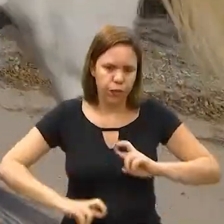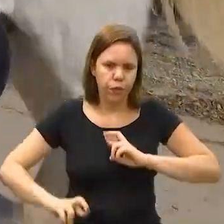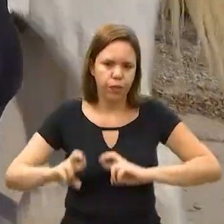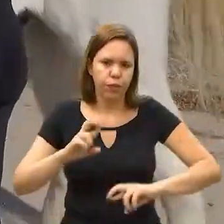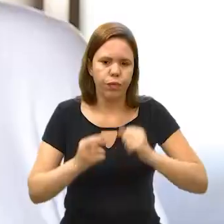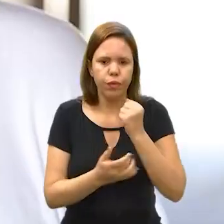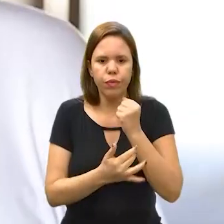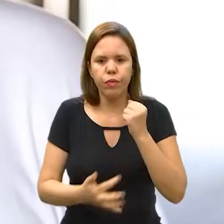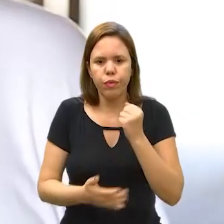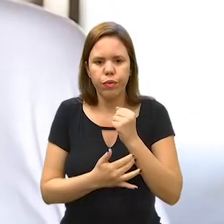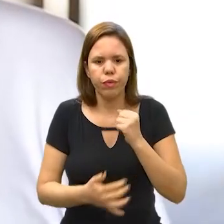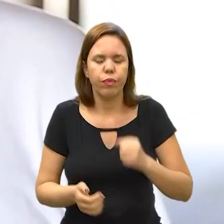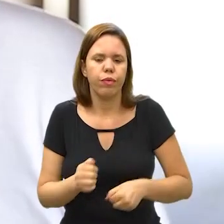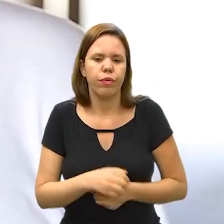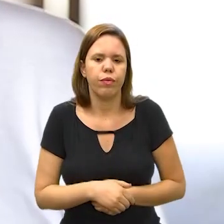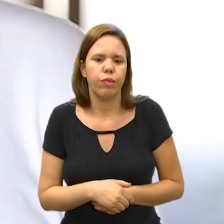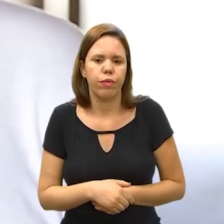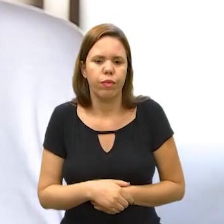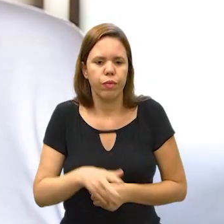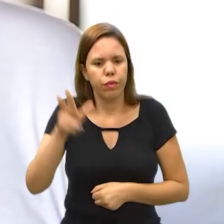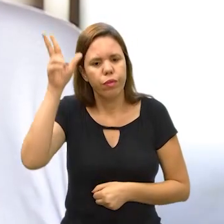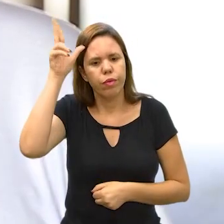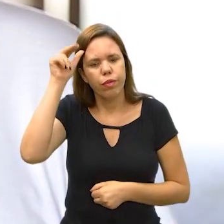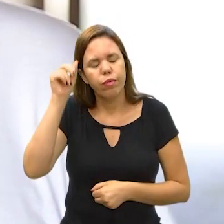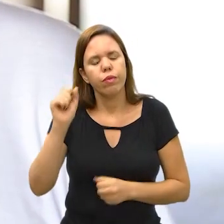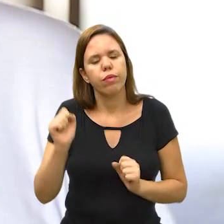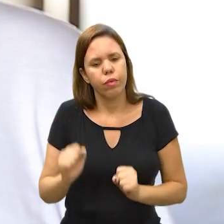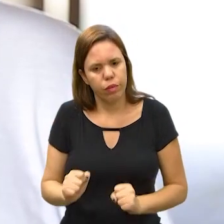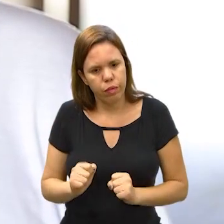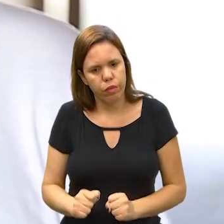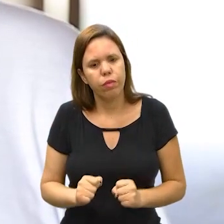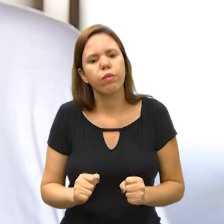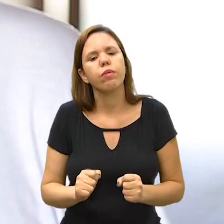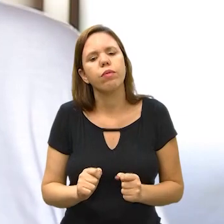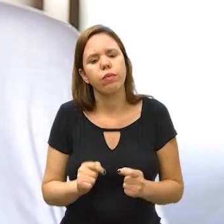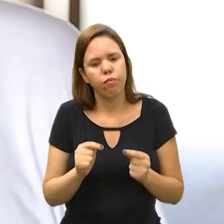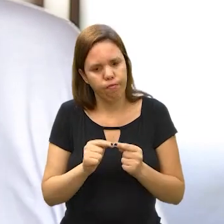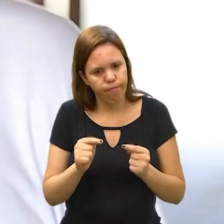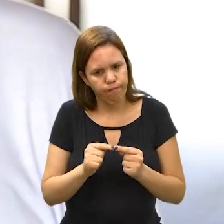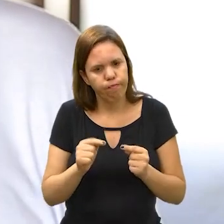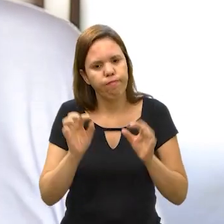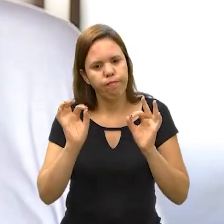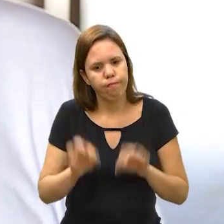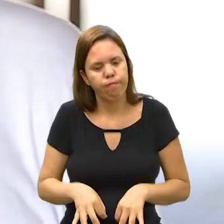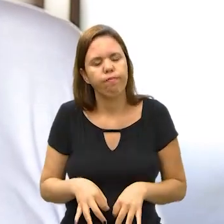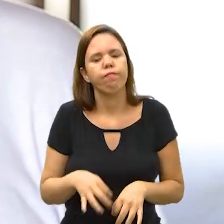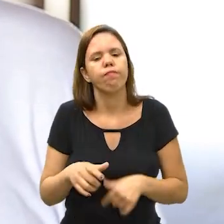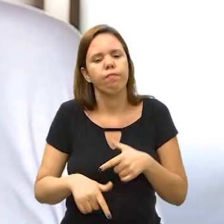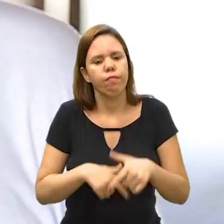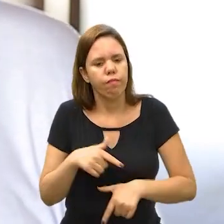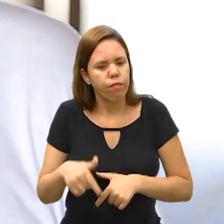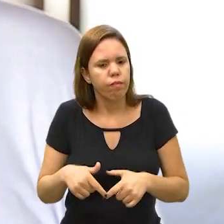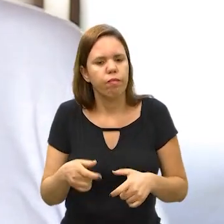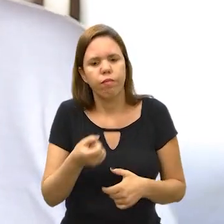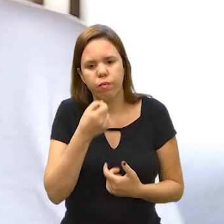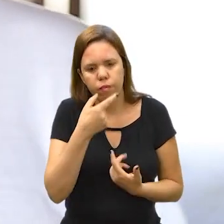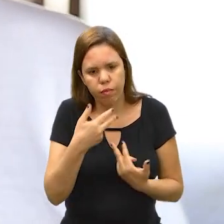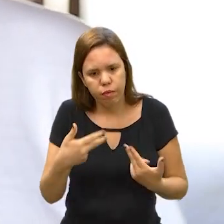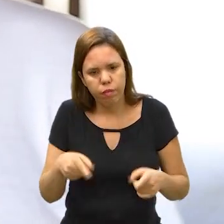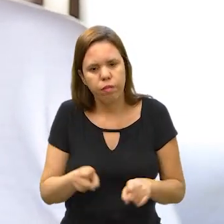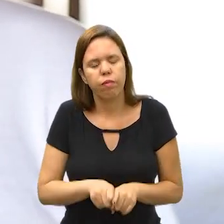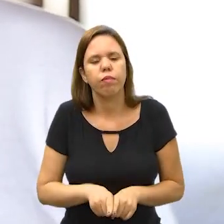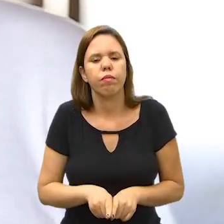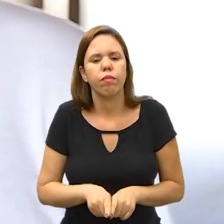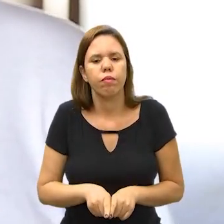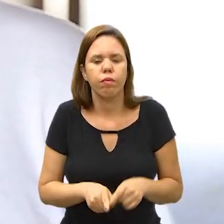exame de sangue, para que os cavalos possam estar adequados. Quanto à parte medicamentosa